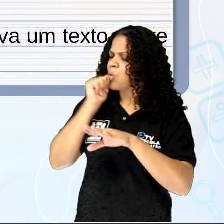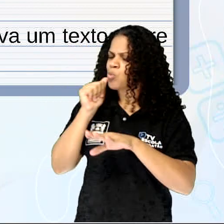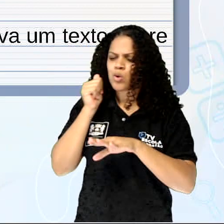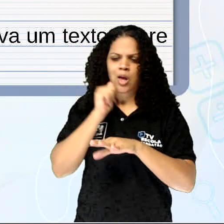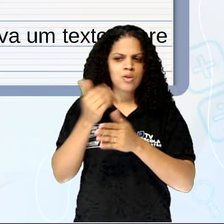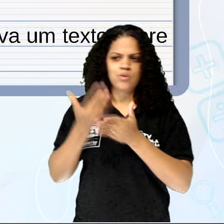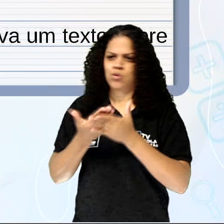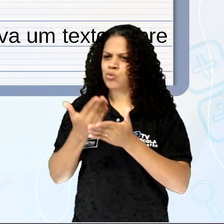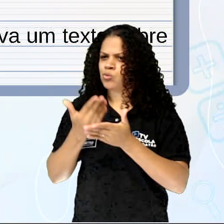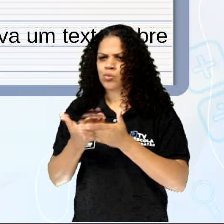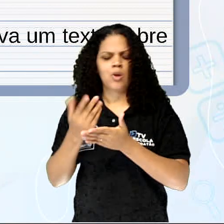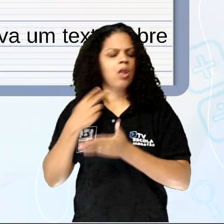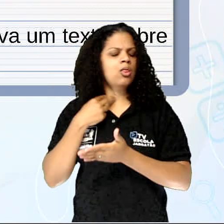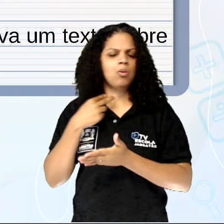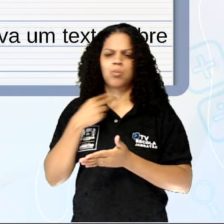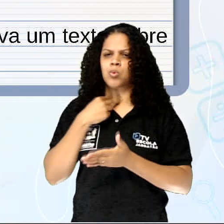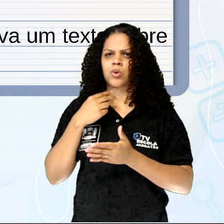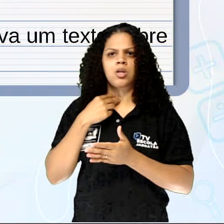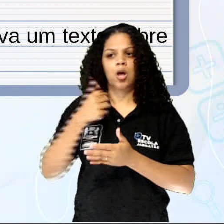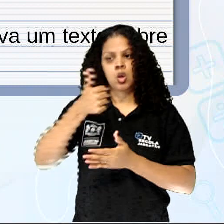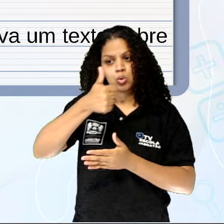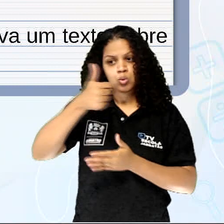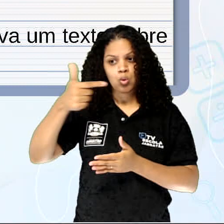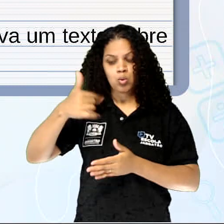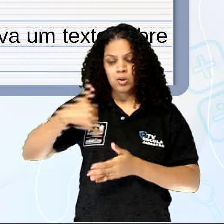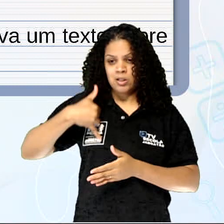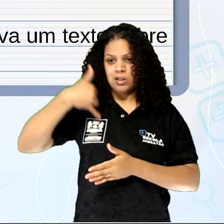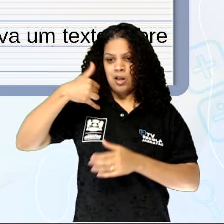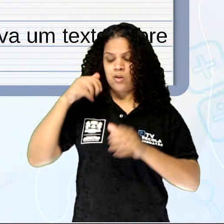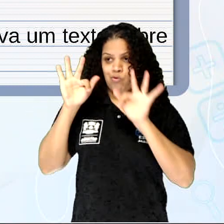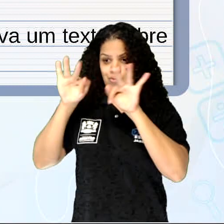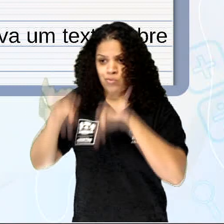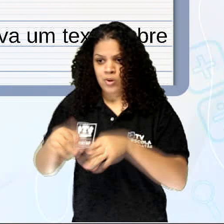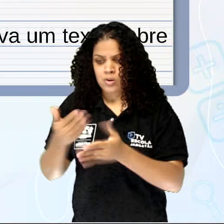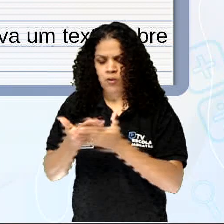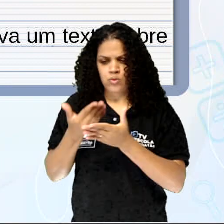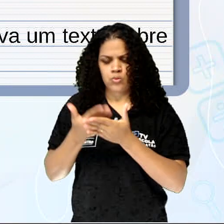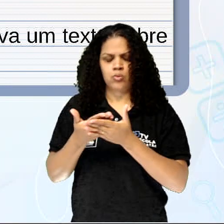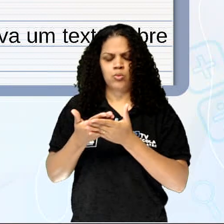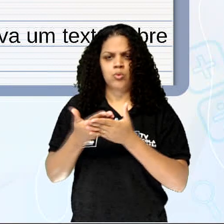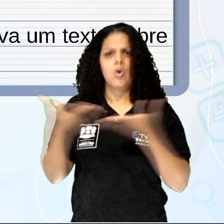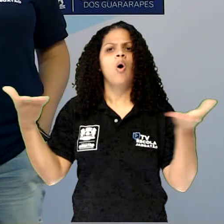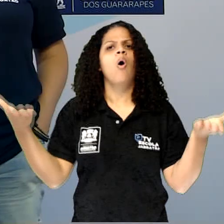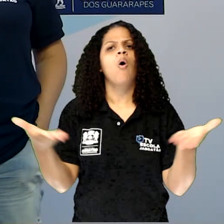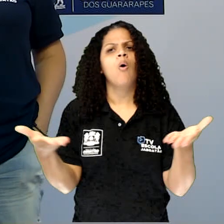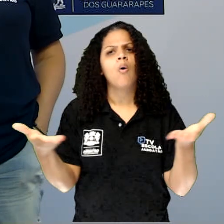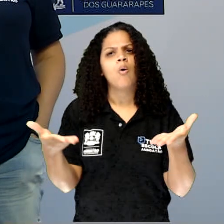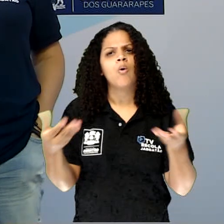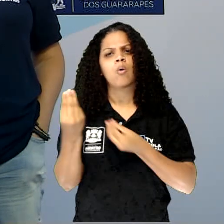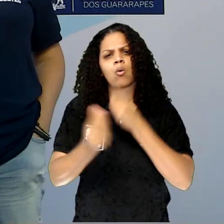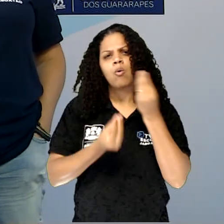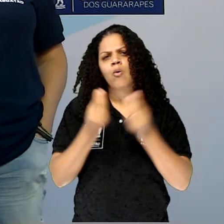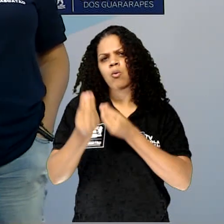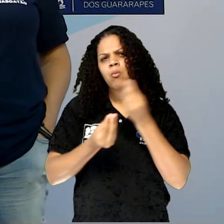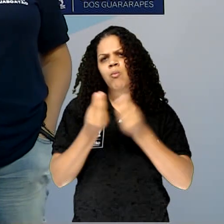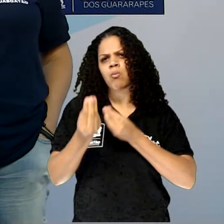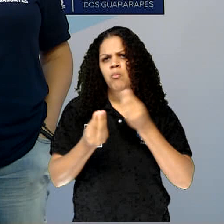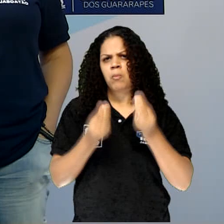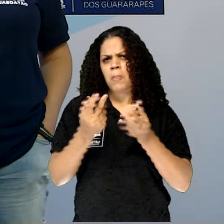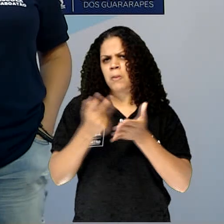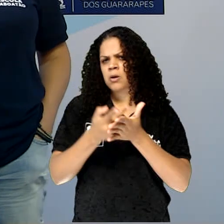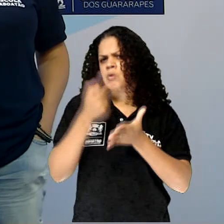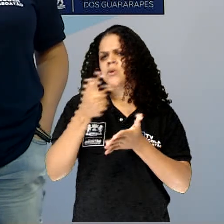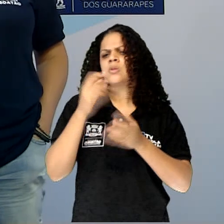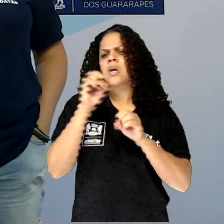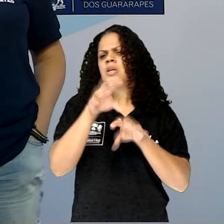estudar, aos 12 anos encerravam a sua educação, hoje, qual é o papel da educação